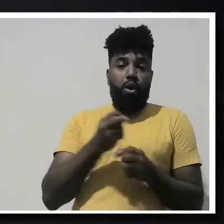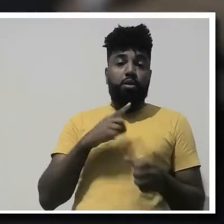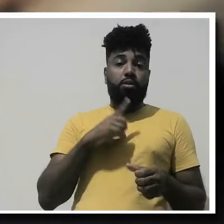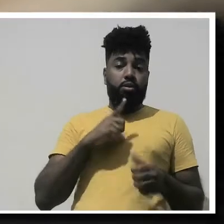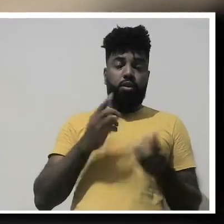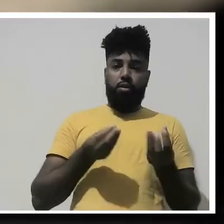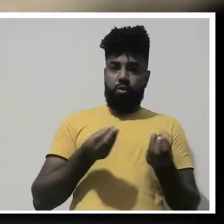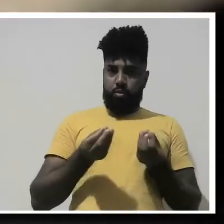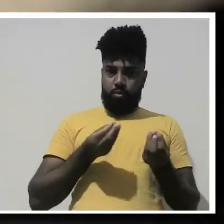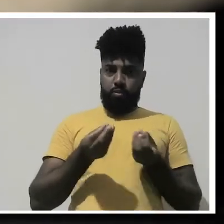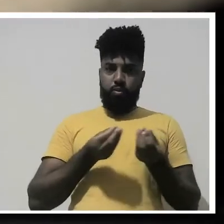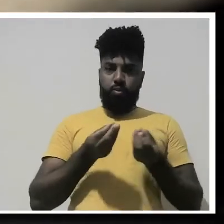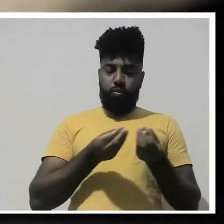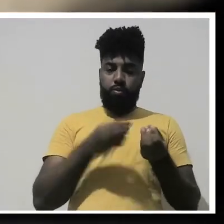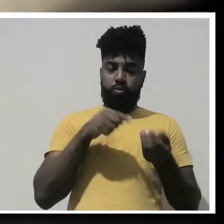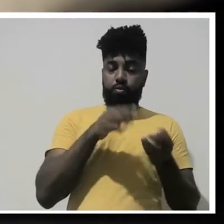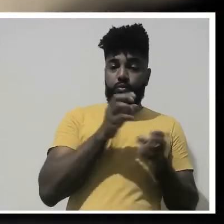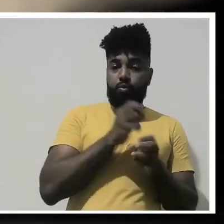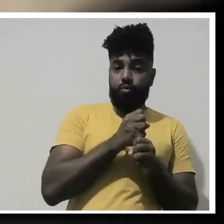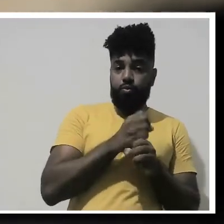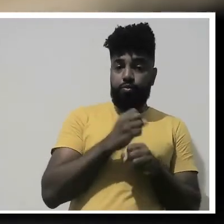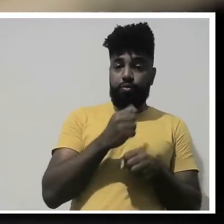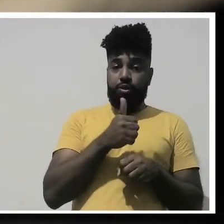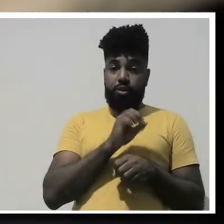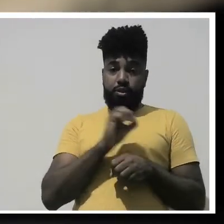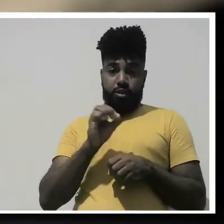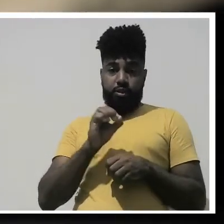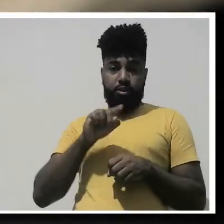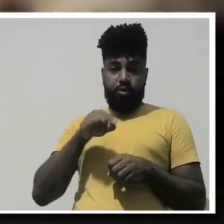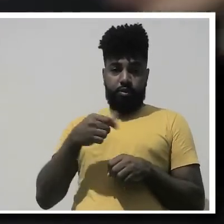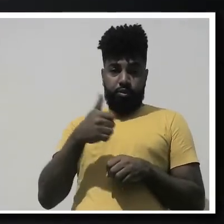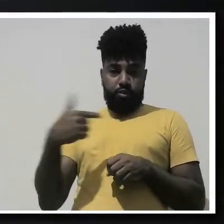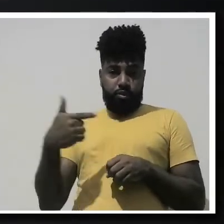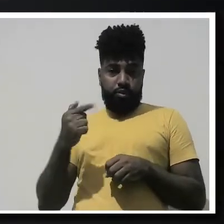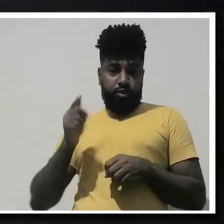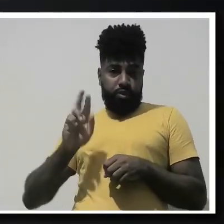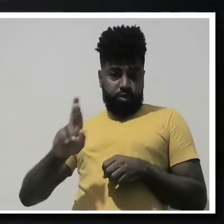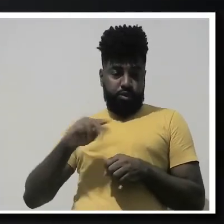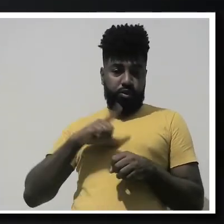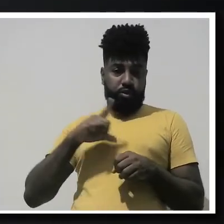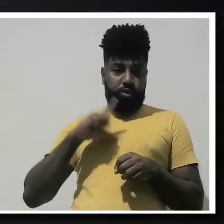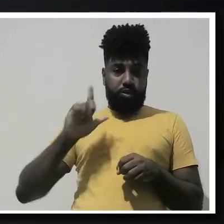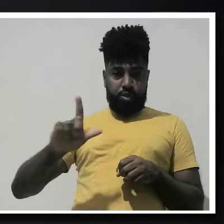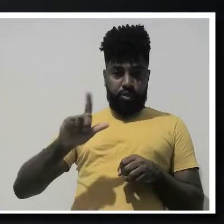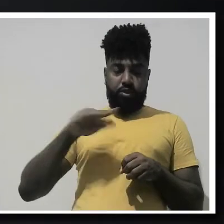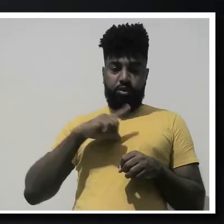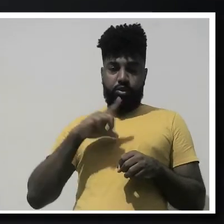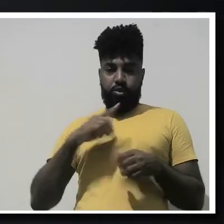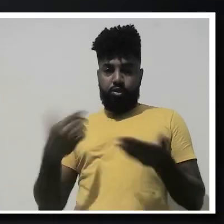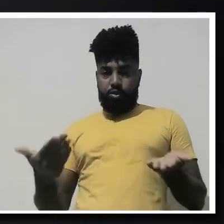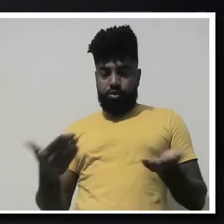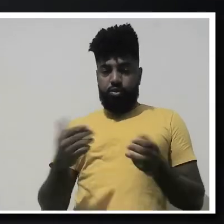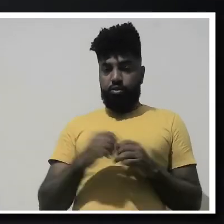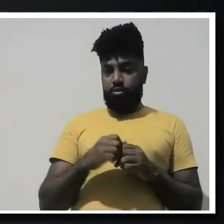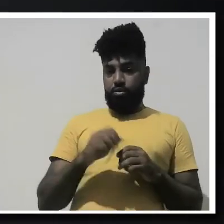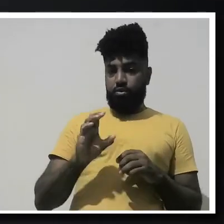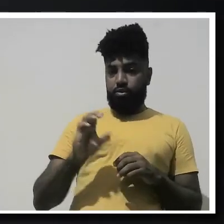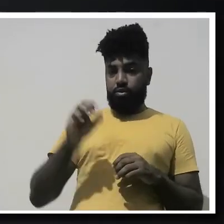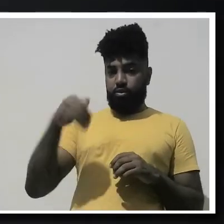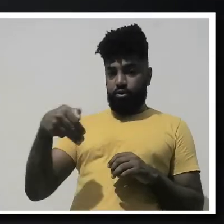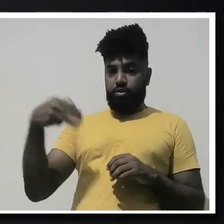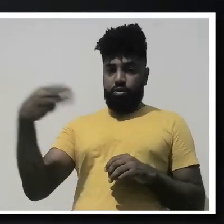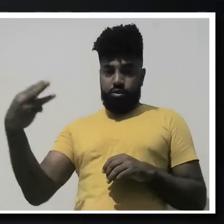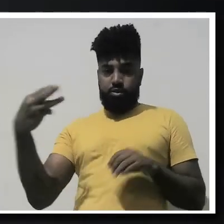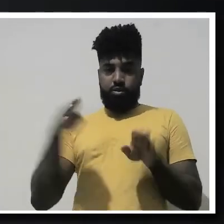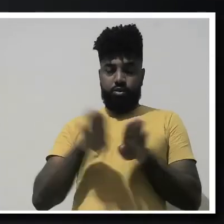temos. Nós fizemos essa outra que ficou com concentração de 100,12 gramas por litro, ou também nós podemos chamar de gramas por decímetro cúbico,